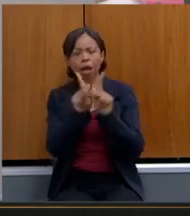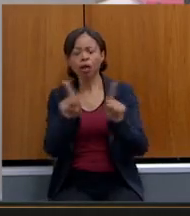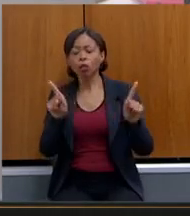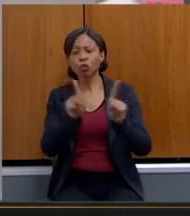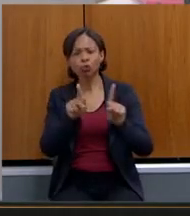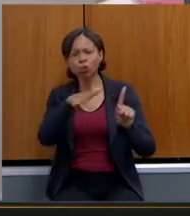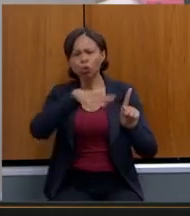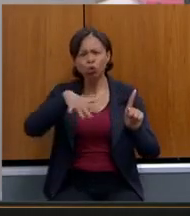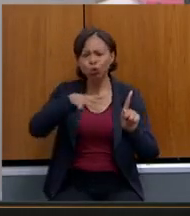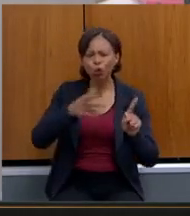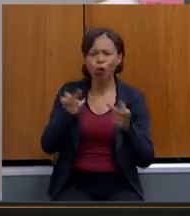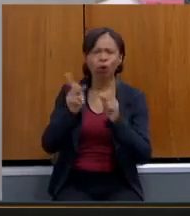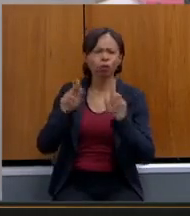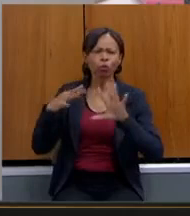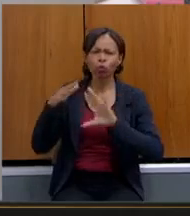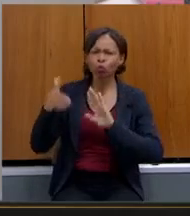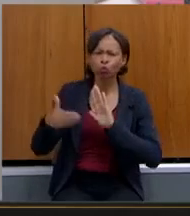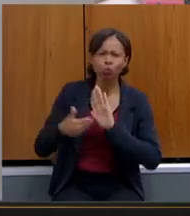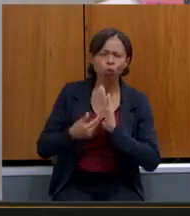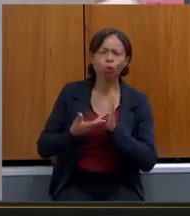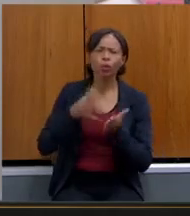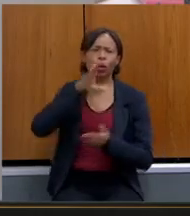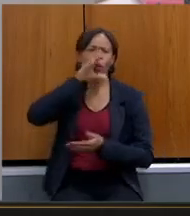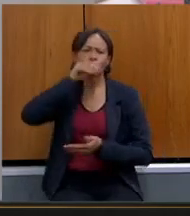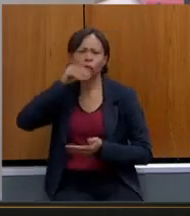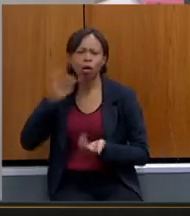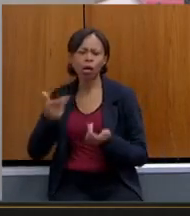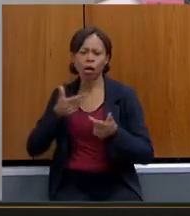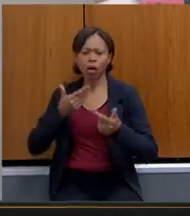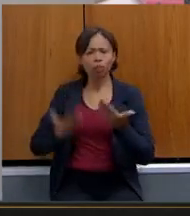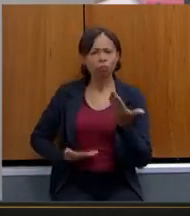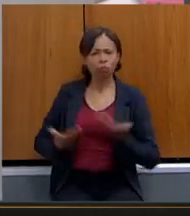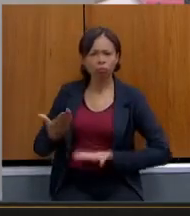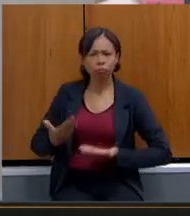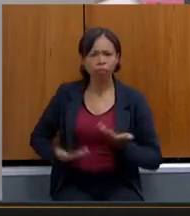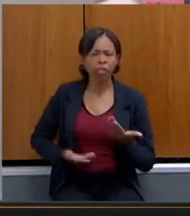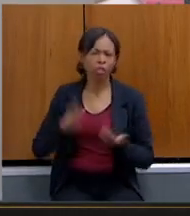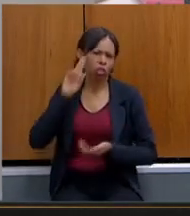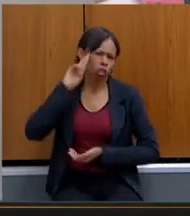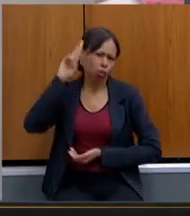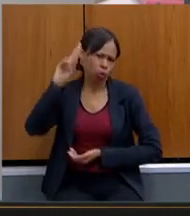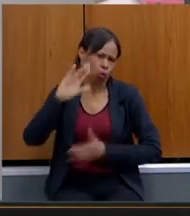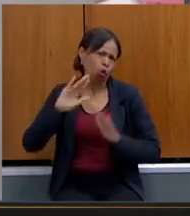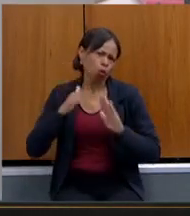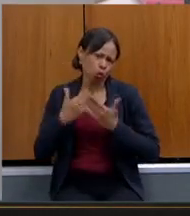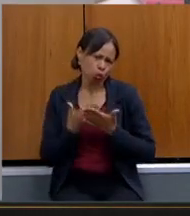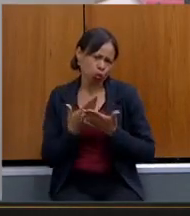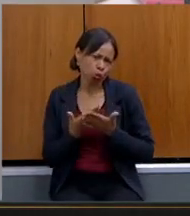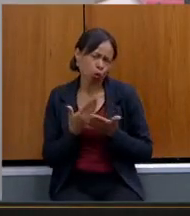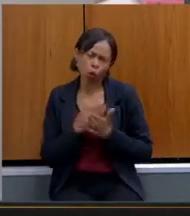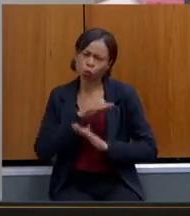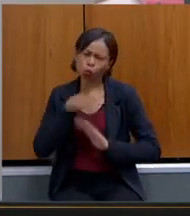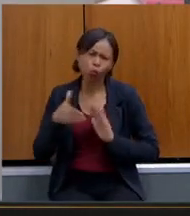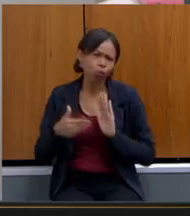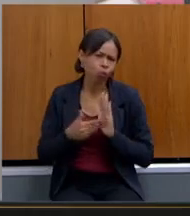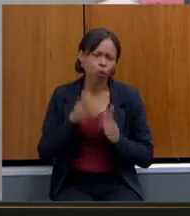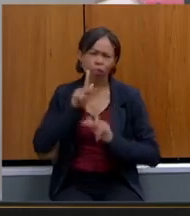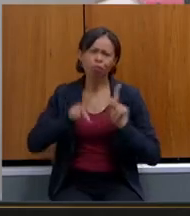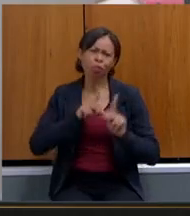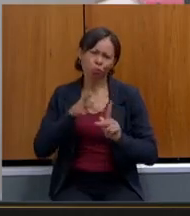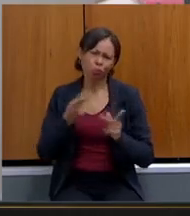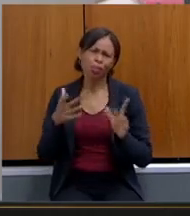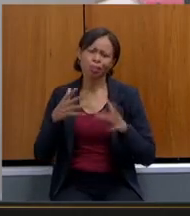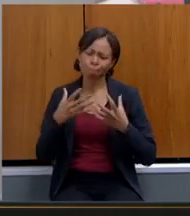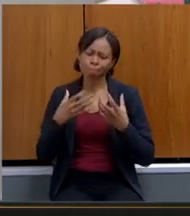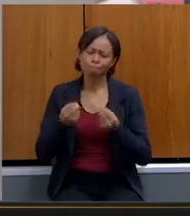professoras e professores auxiliares de serviço diretoras de escola enfim educadores e educadoras vítimas